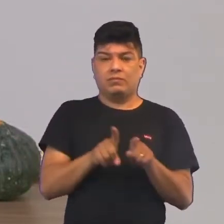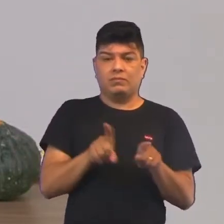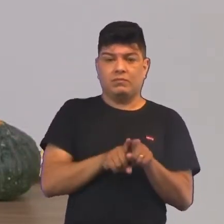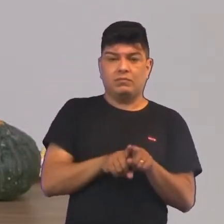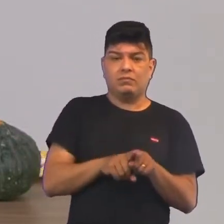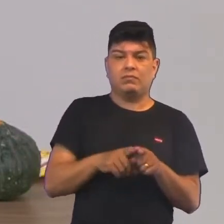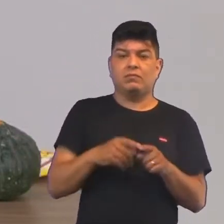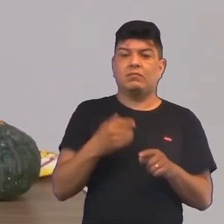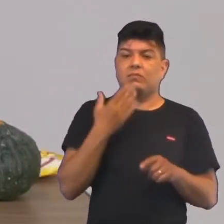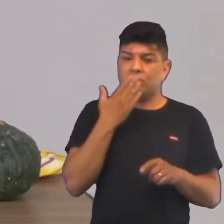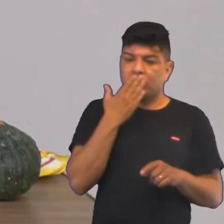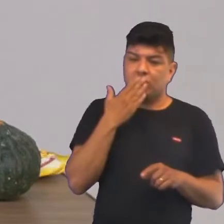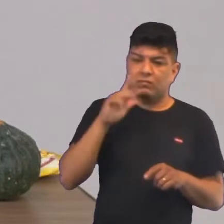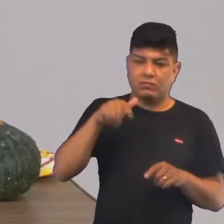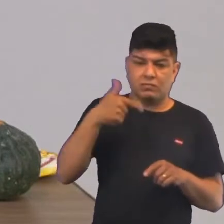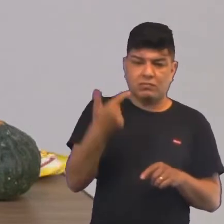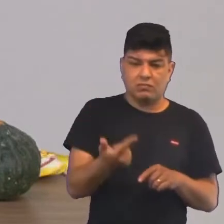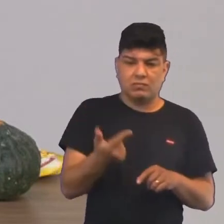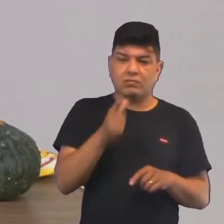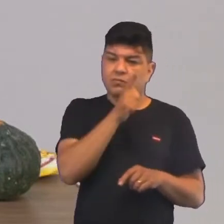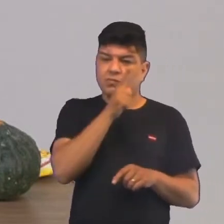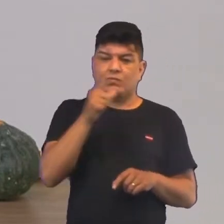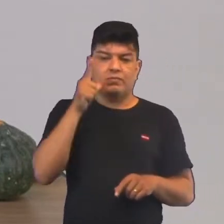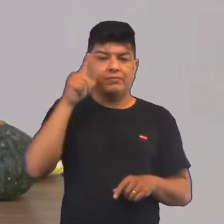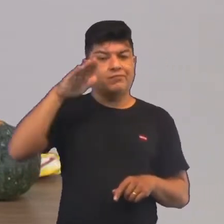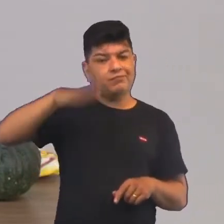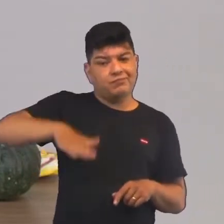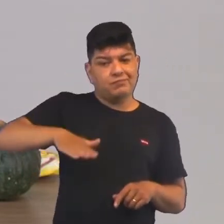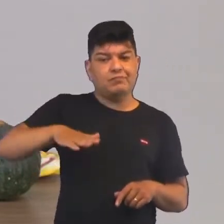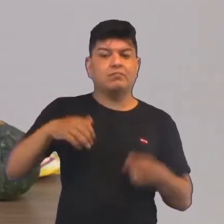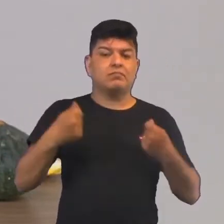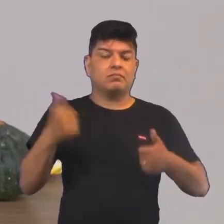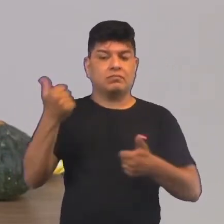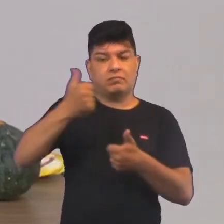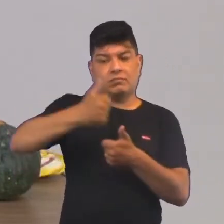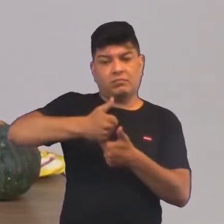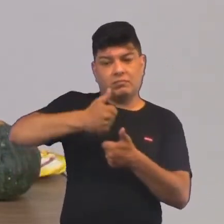naquela sobremesa, naquele lanchinho da tarde. Nós devemos